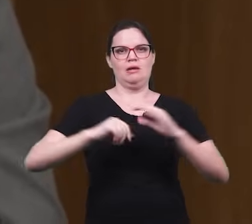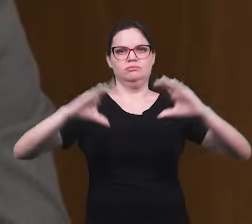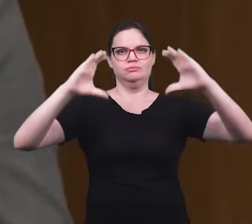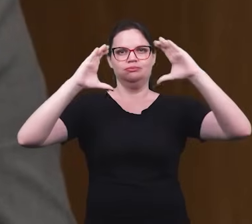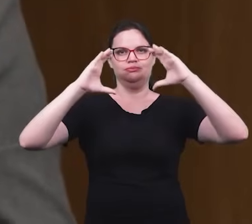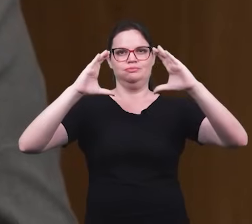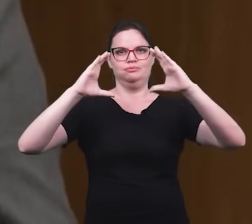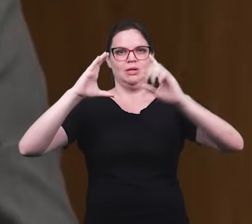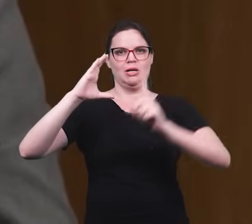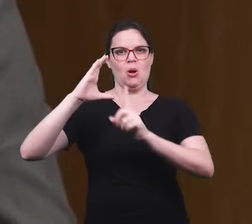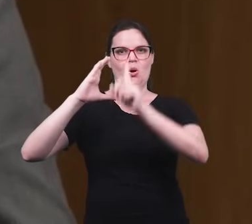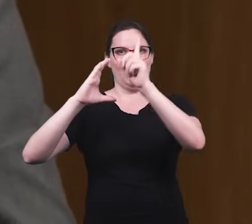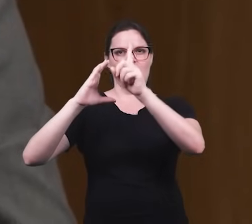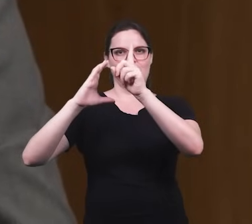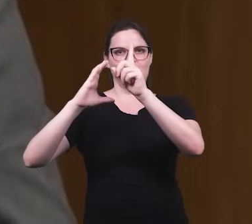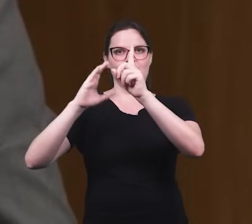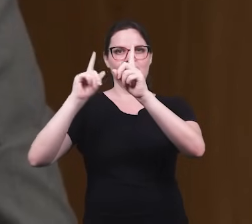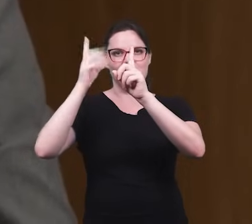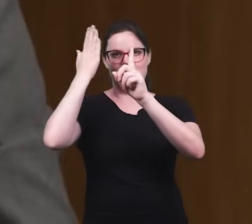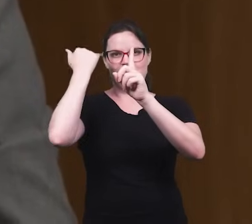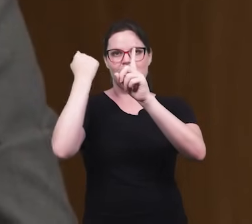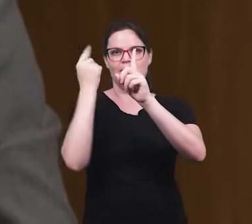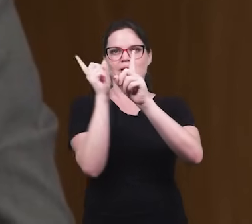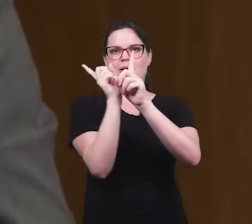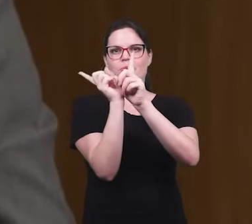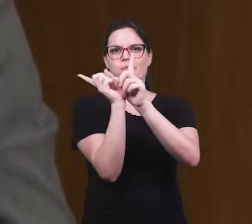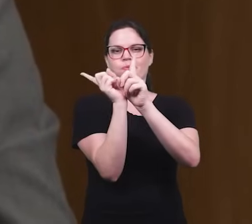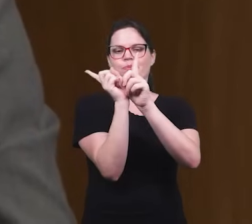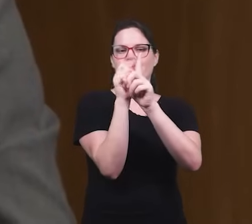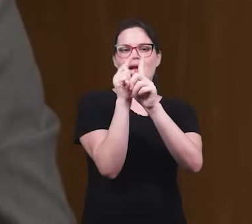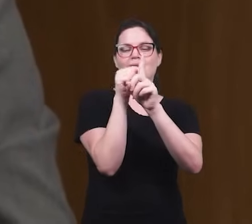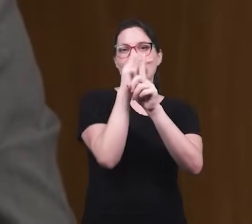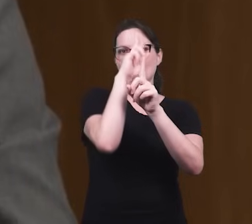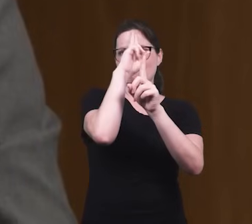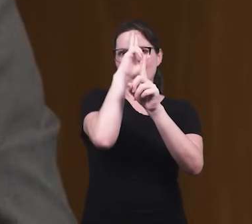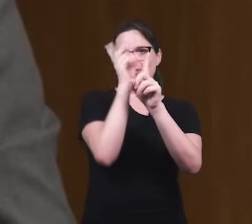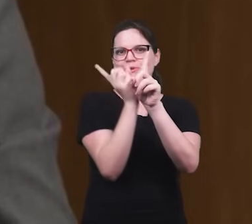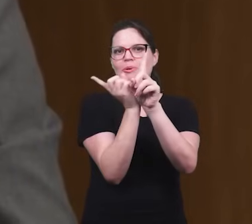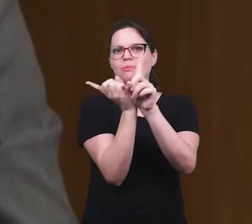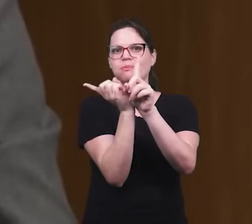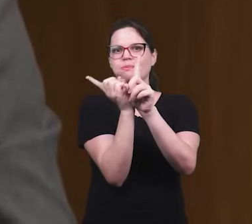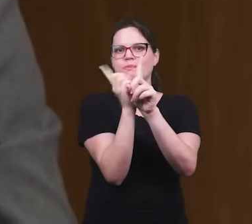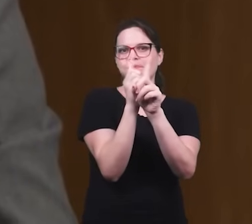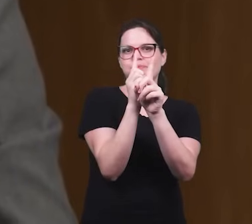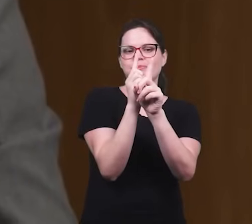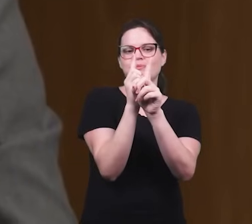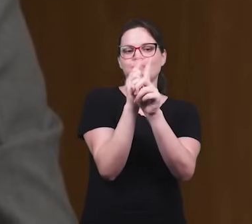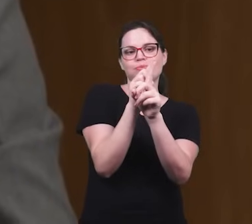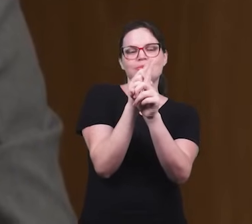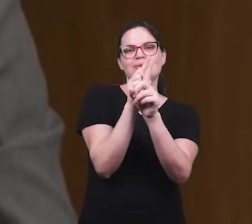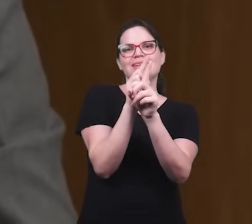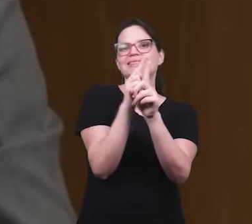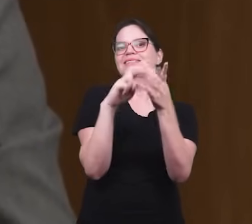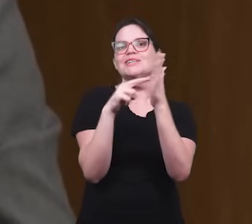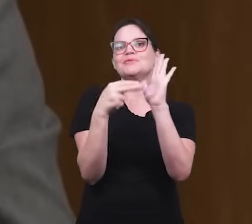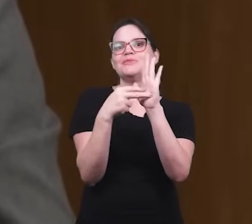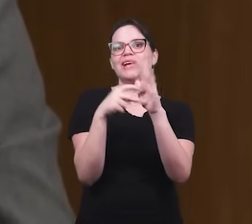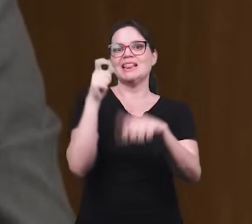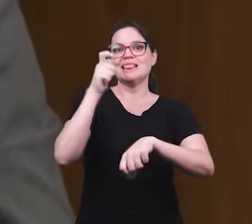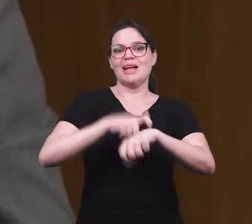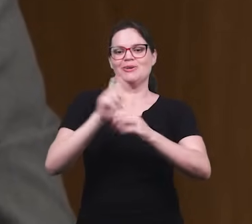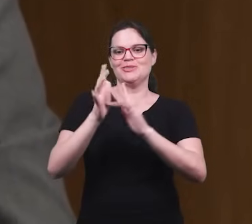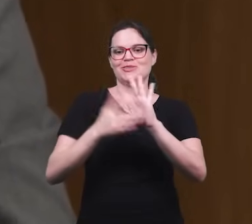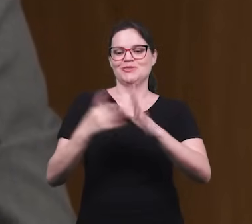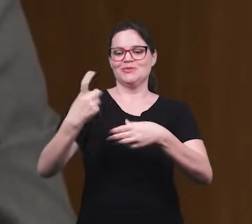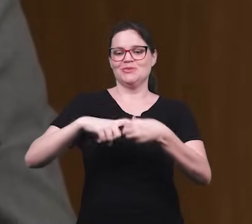mas profeticamente nós entendemos que à meia-noite nós vamos ouvir um clamor dizendo: aí vem o esposo. Esse